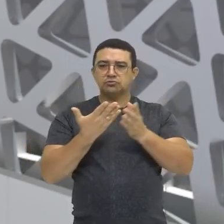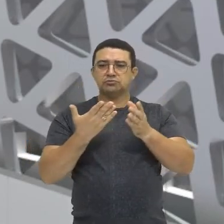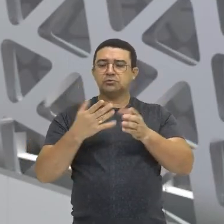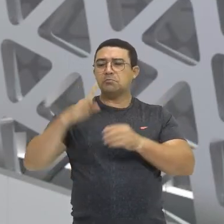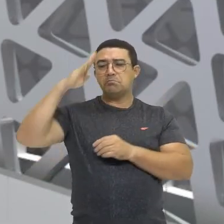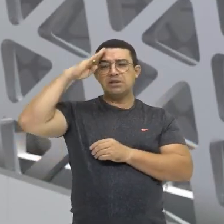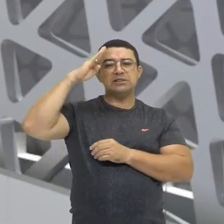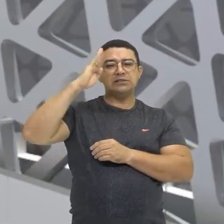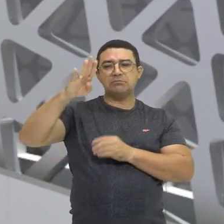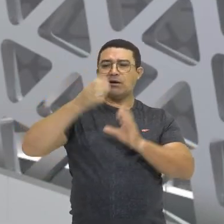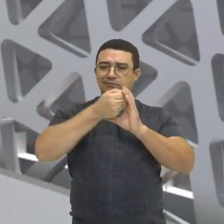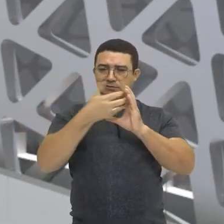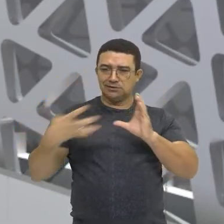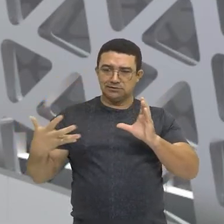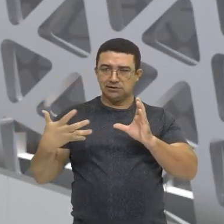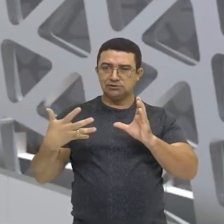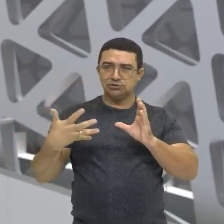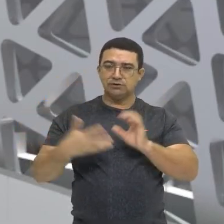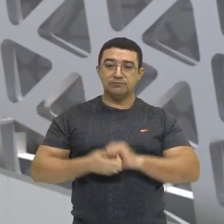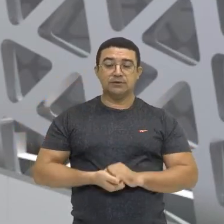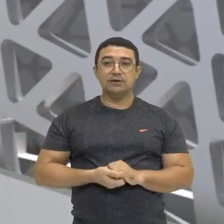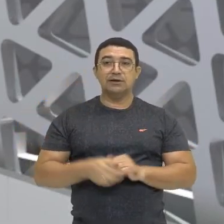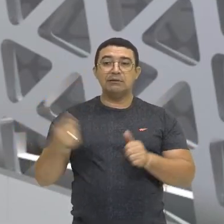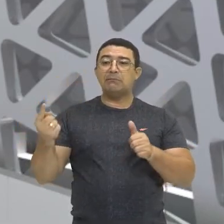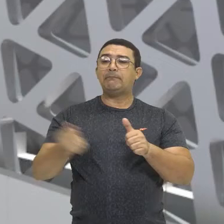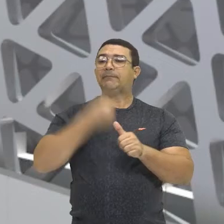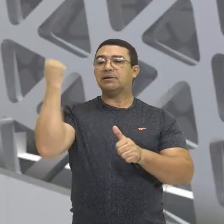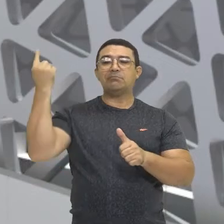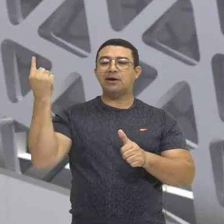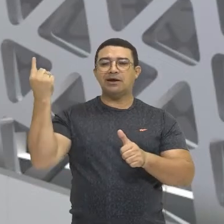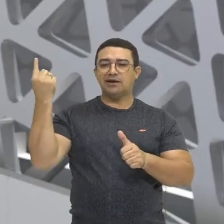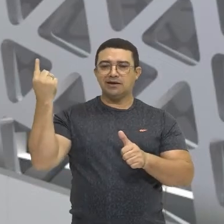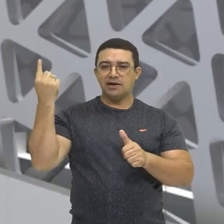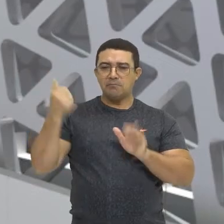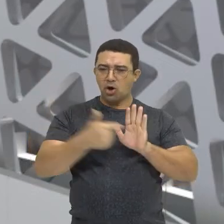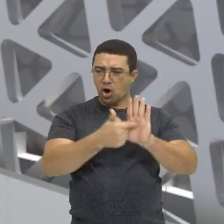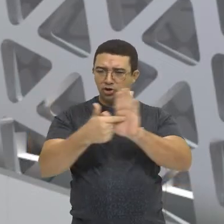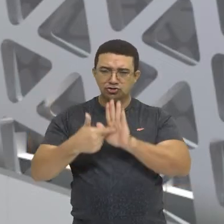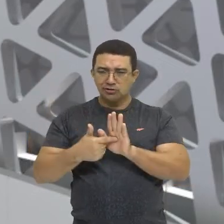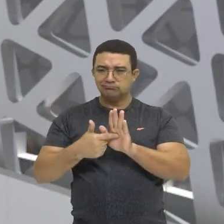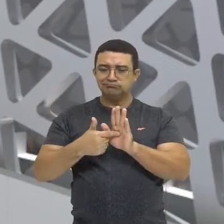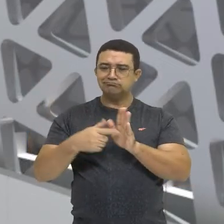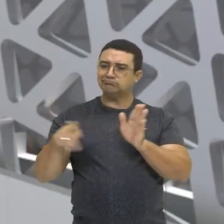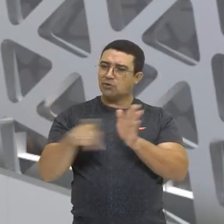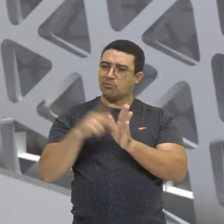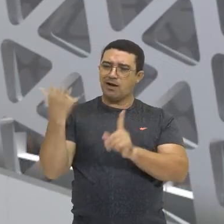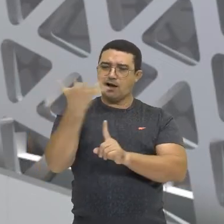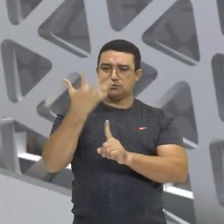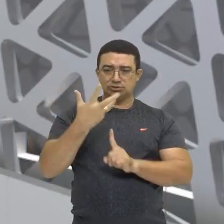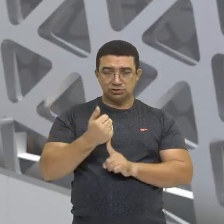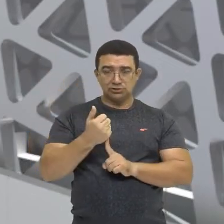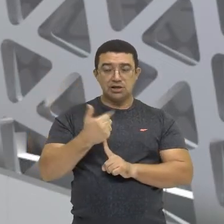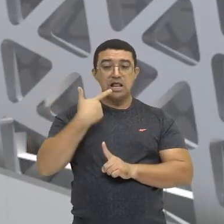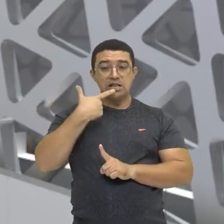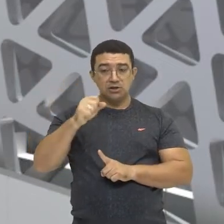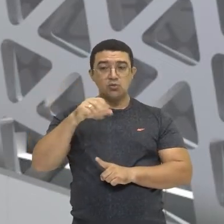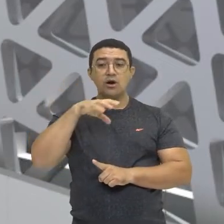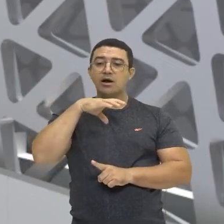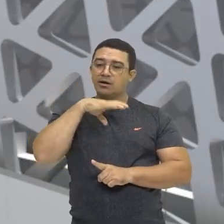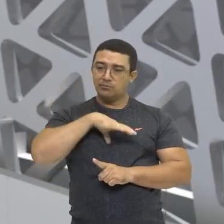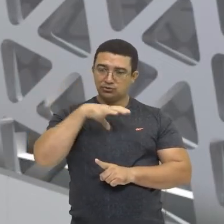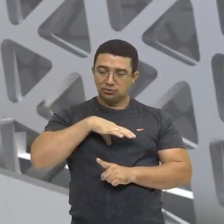principais expoentes e a primeira manifestação artística da língua portuguesa, que está escrita